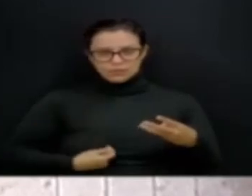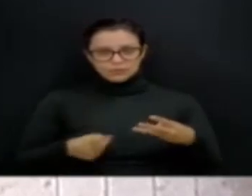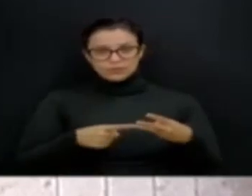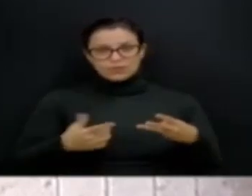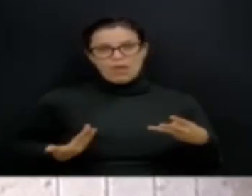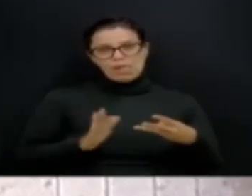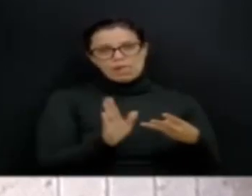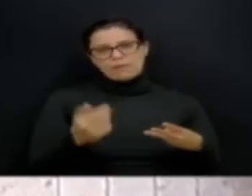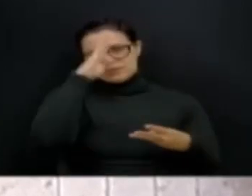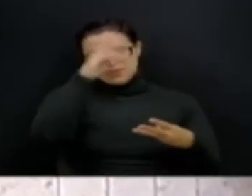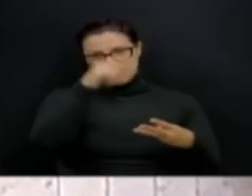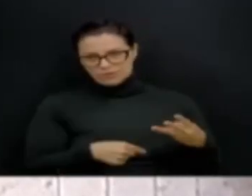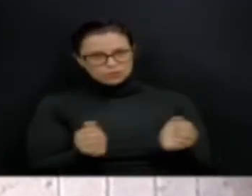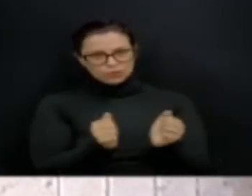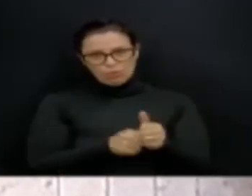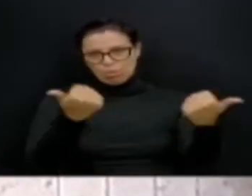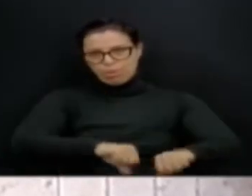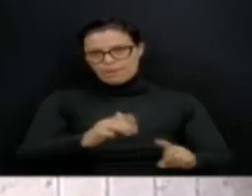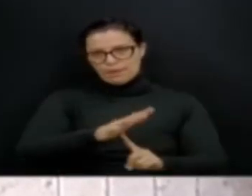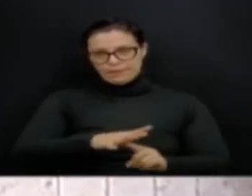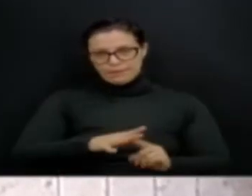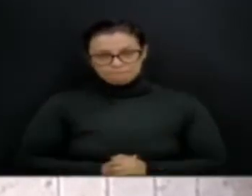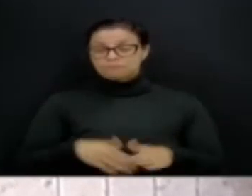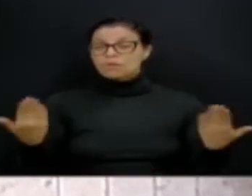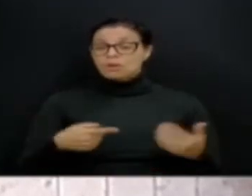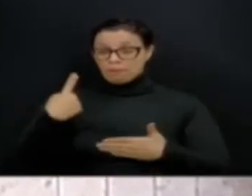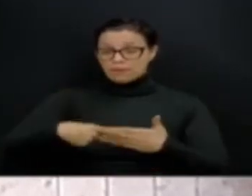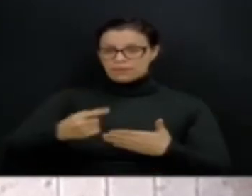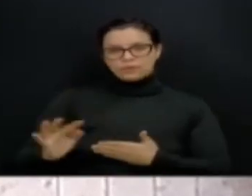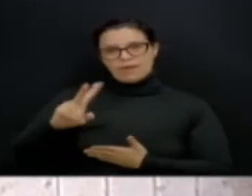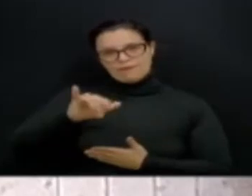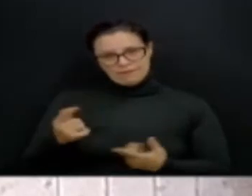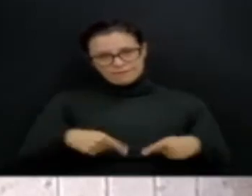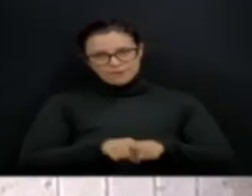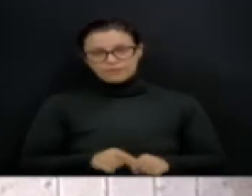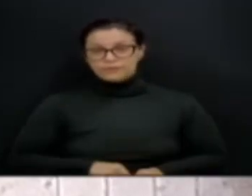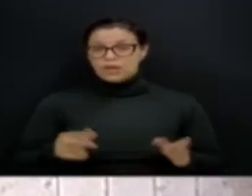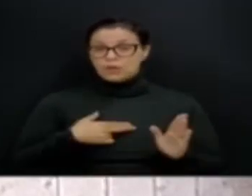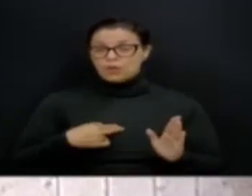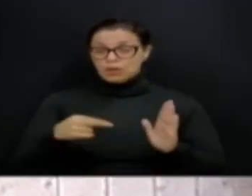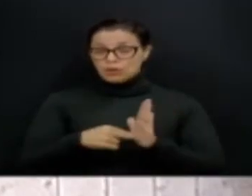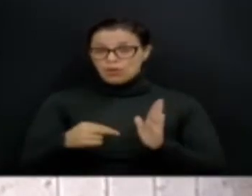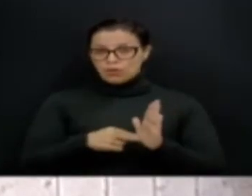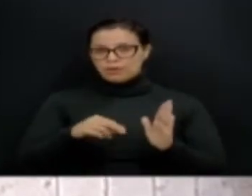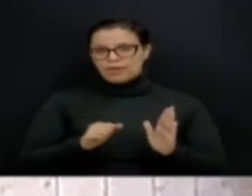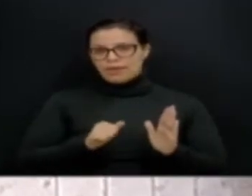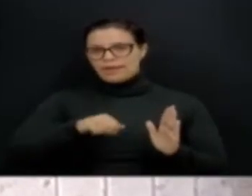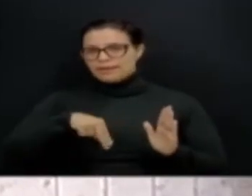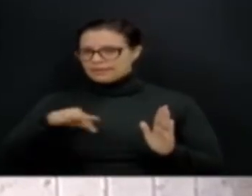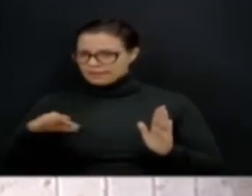do Bolsonaro. E o pedágio no Paraná vai aumentar. A nota técnica da